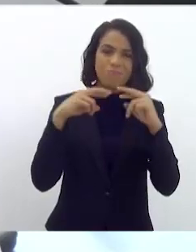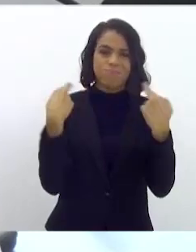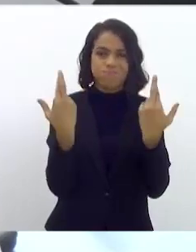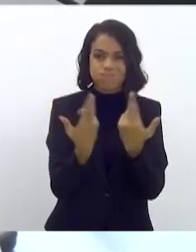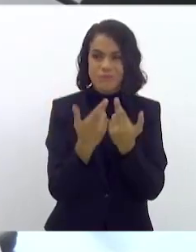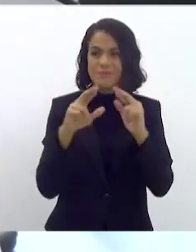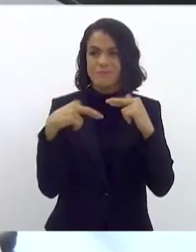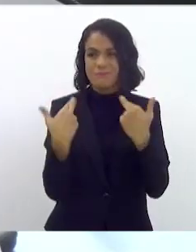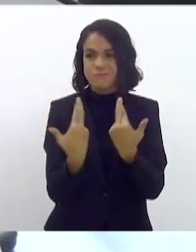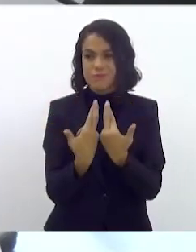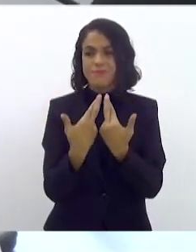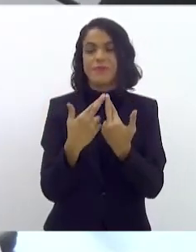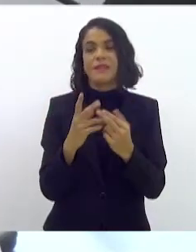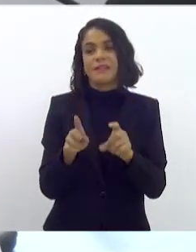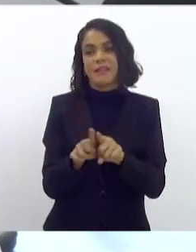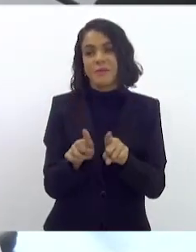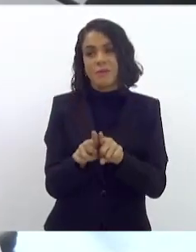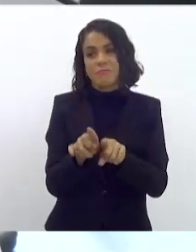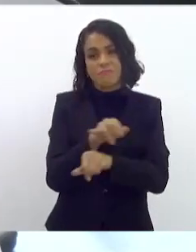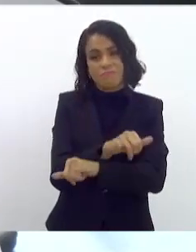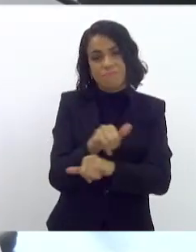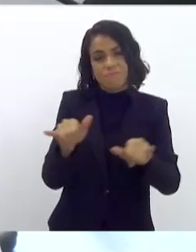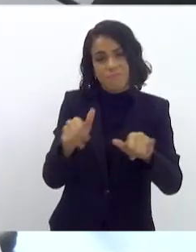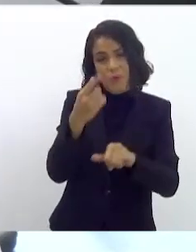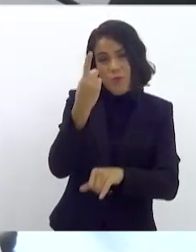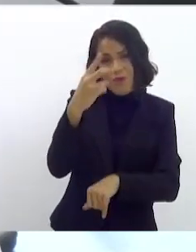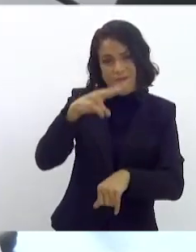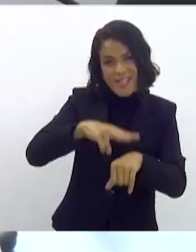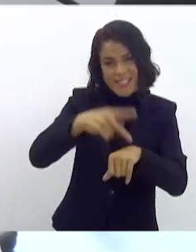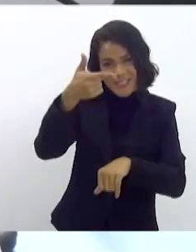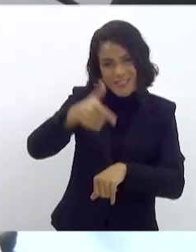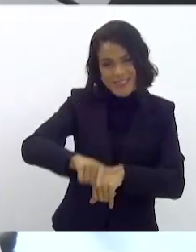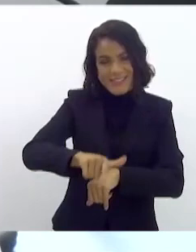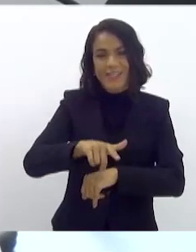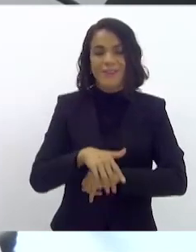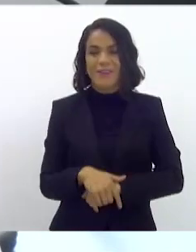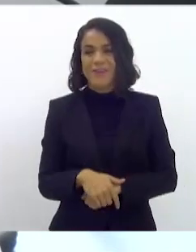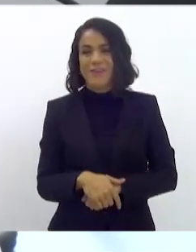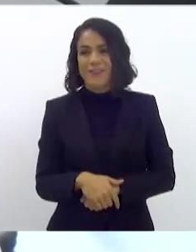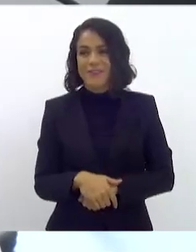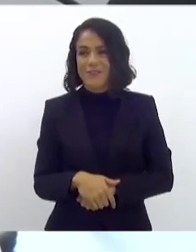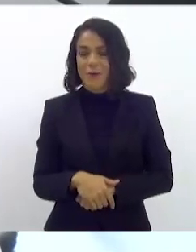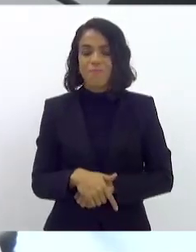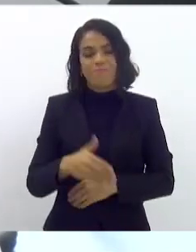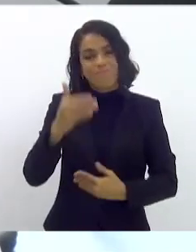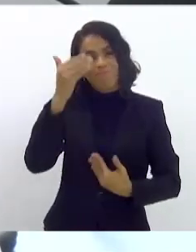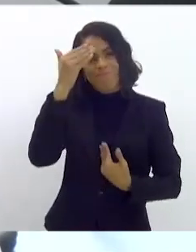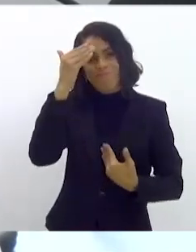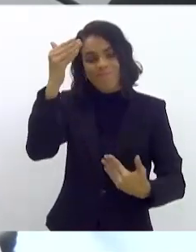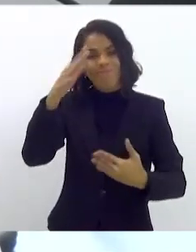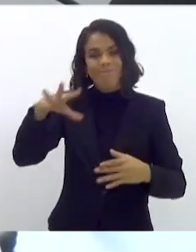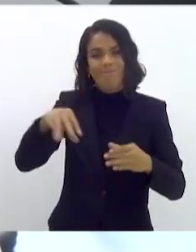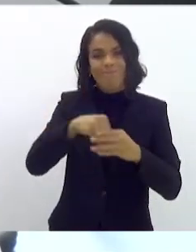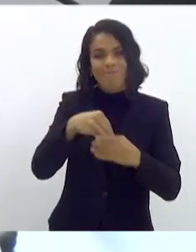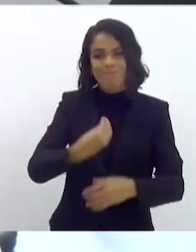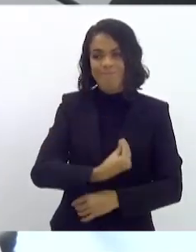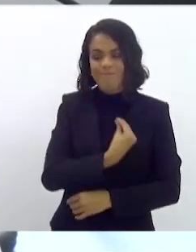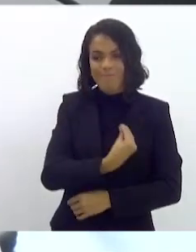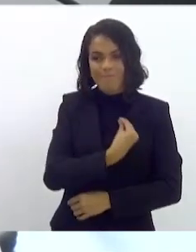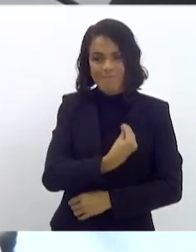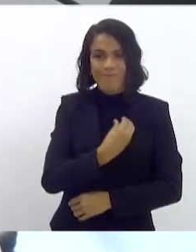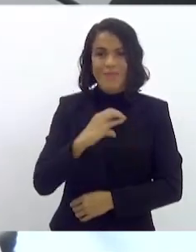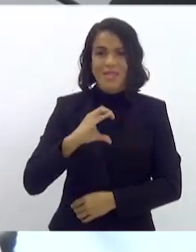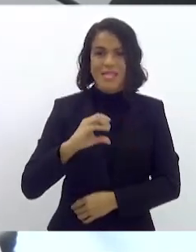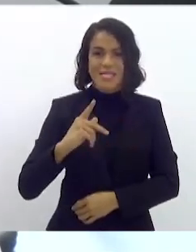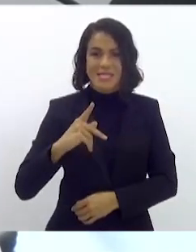tem. Então, aqui deixo, mais uma vez, os agradecimentos por estar fazendo parte dessa